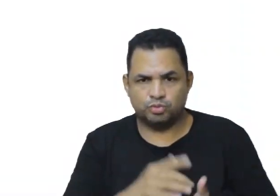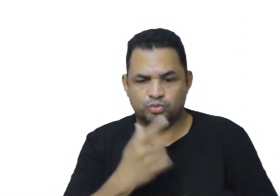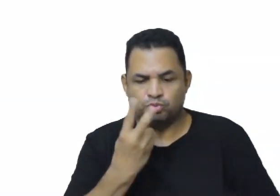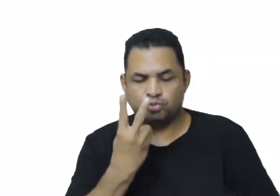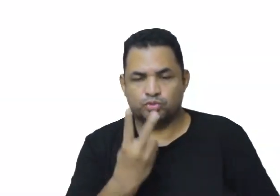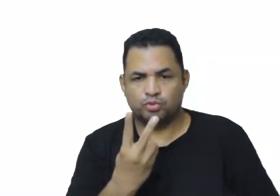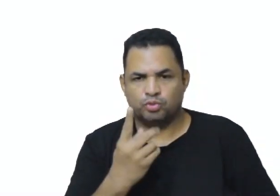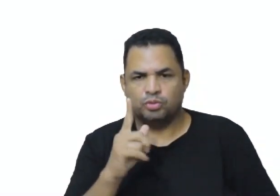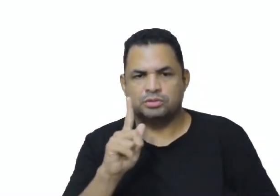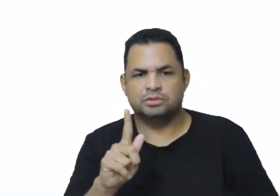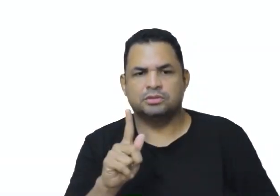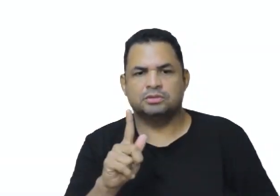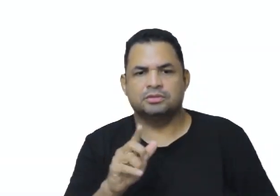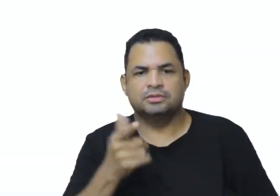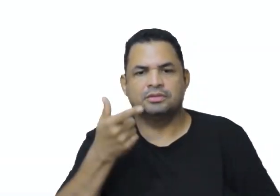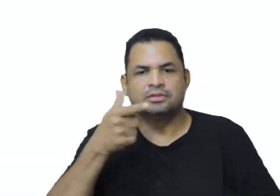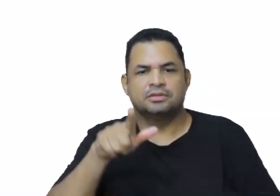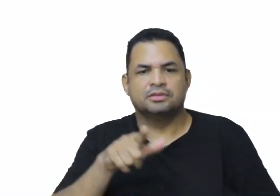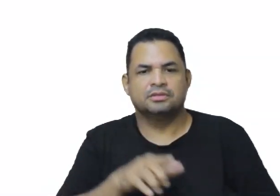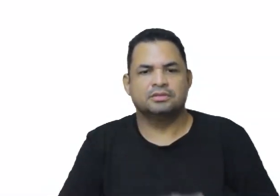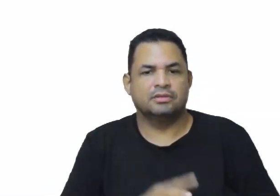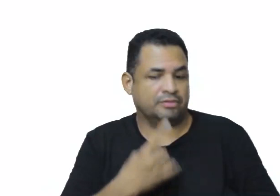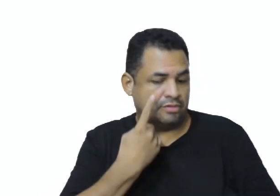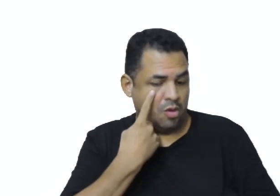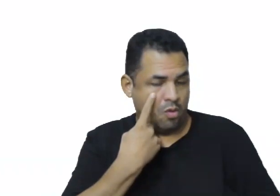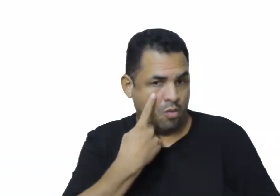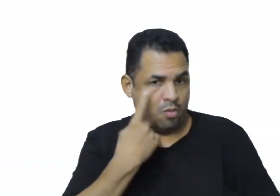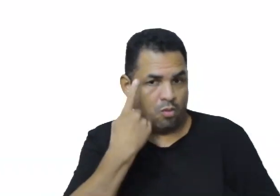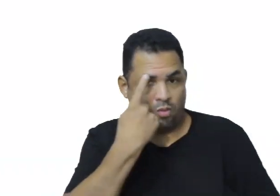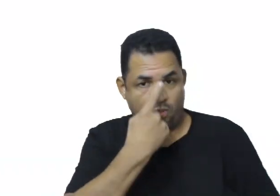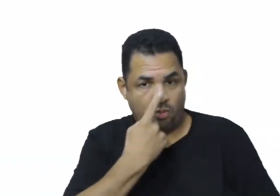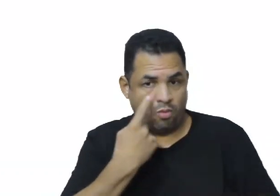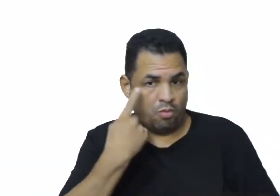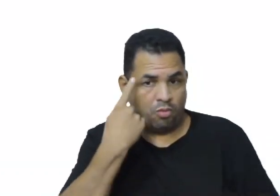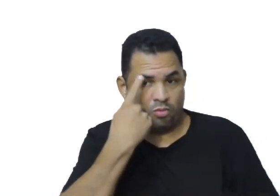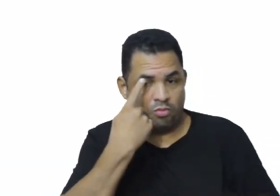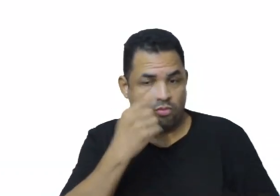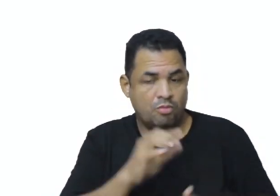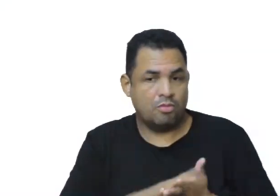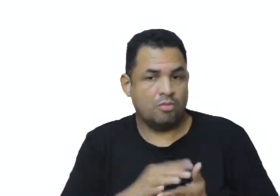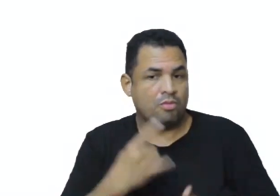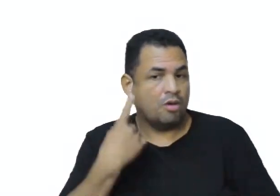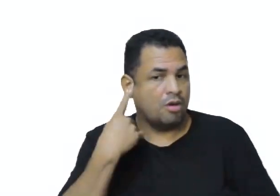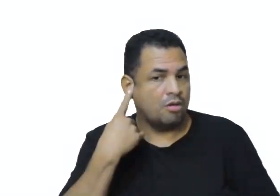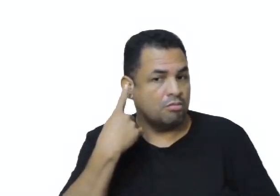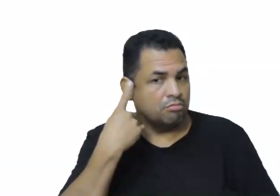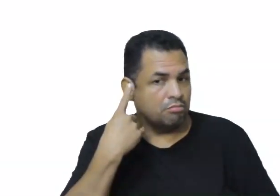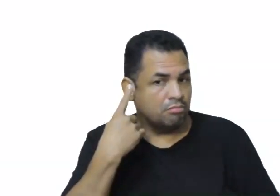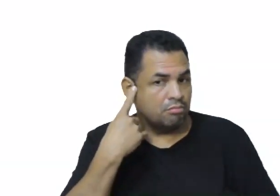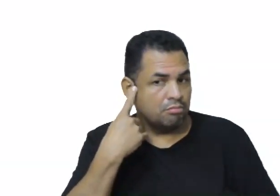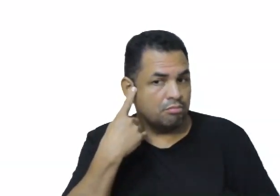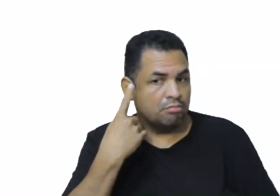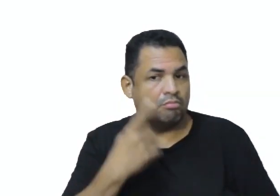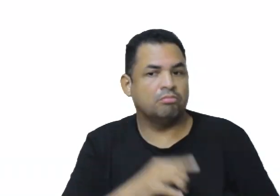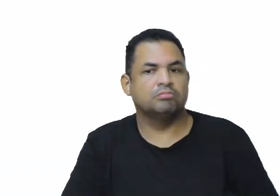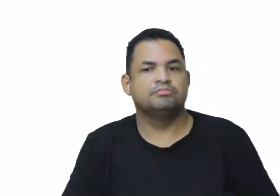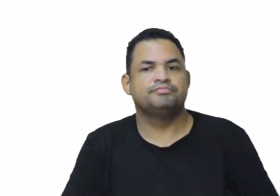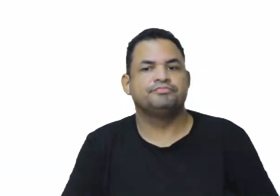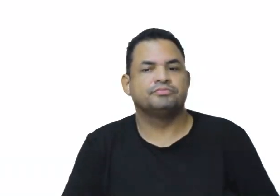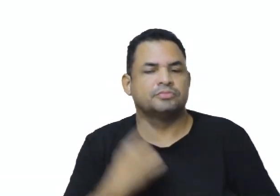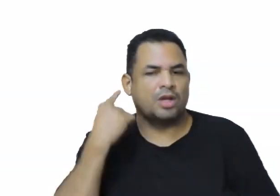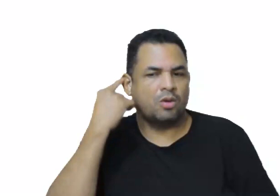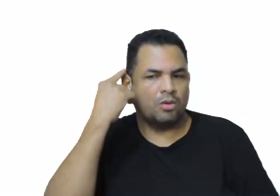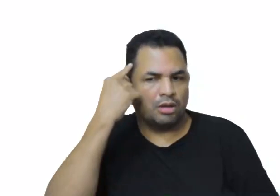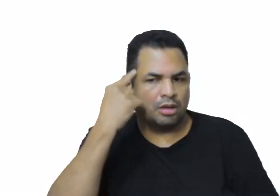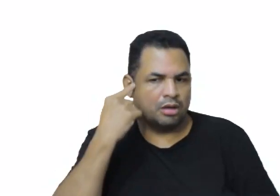gramas, pessoal. Ele consegue identificar, né? A gente consegue identificar os olhos, pavilhão auricular, que no caso aqui vem da orelha,